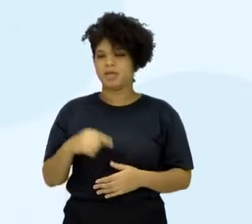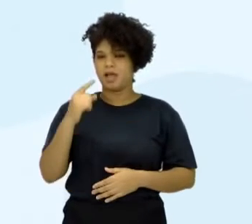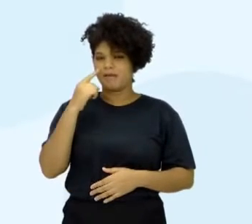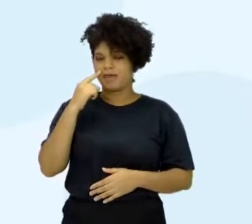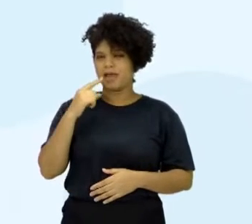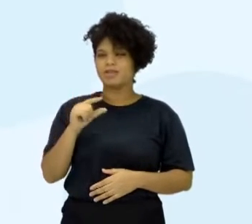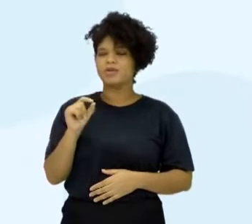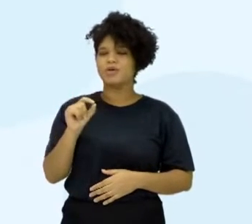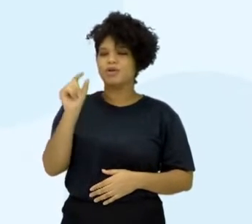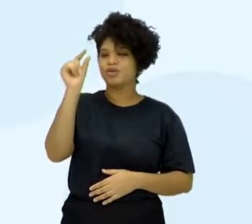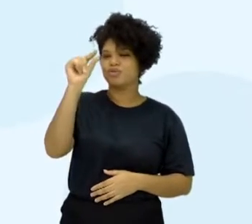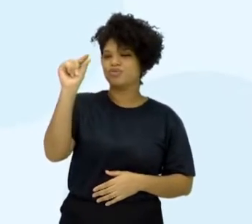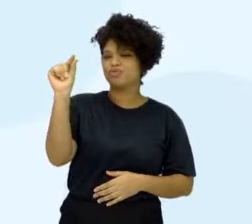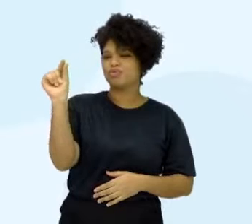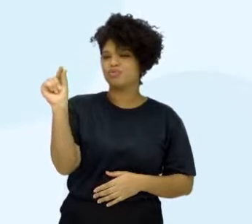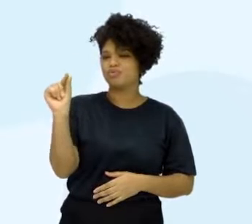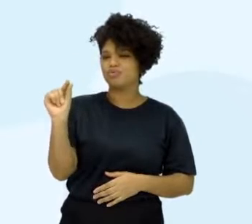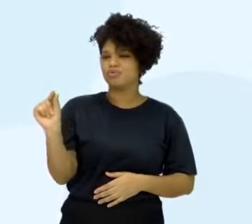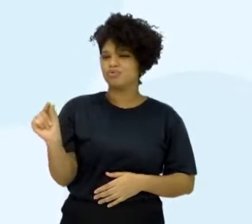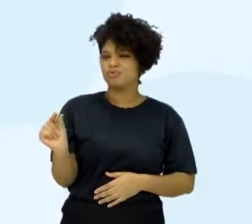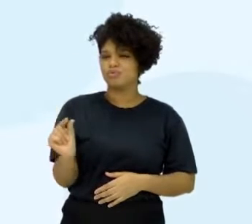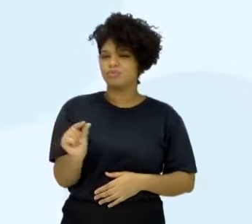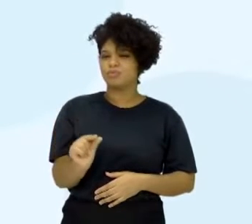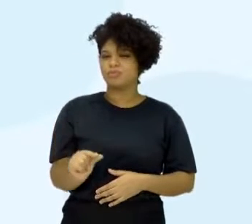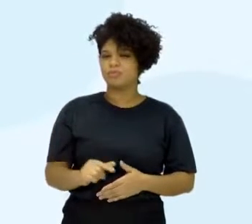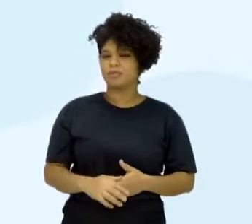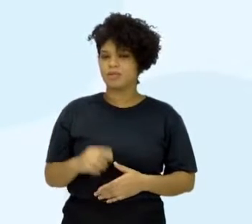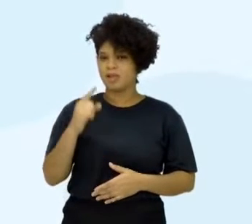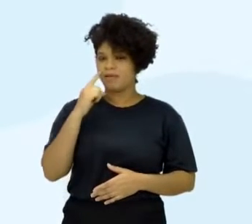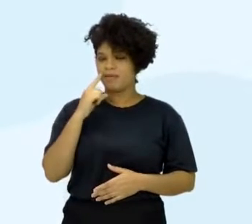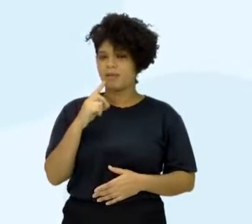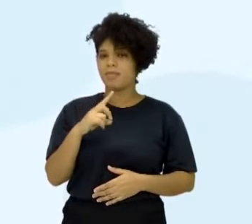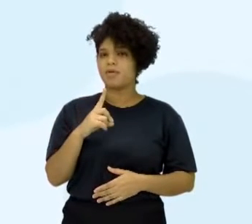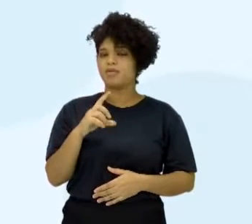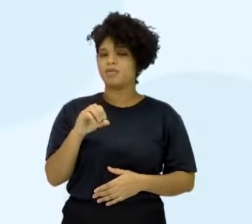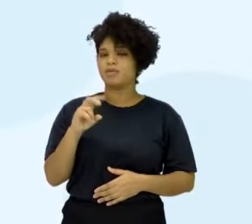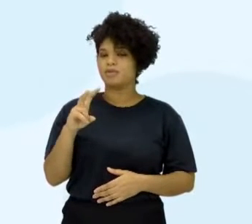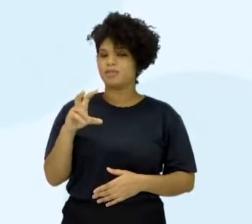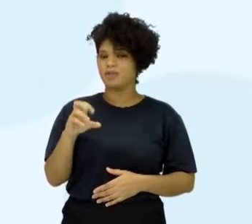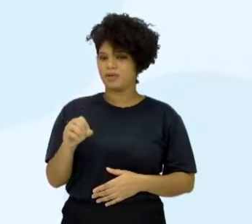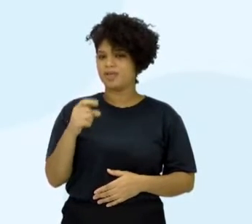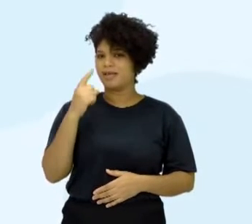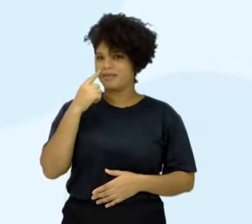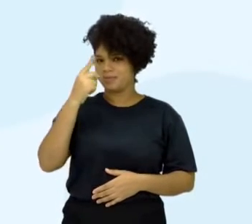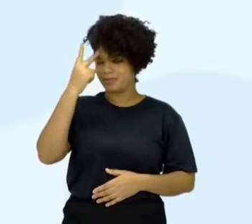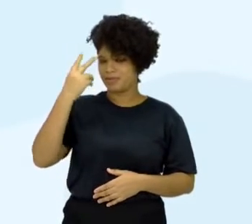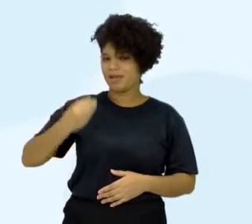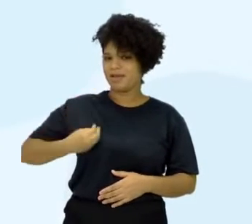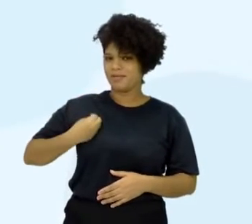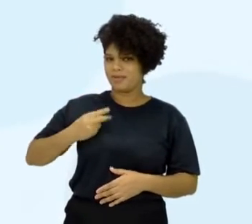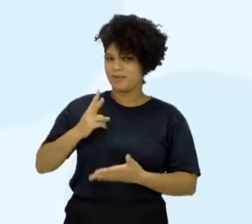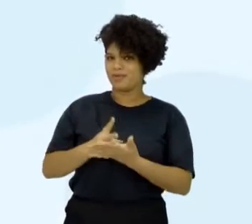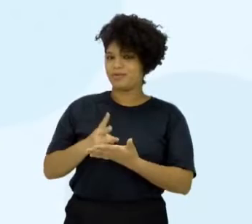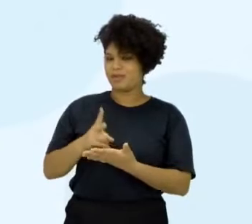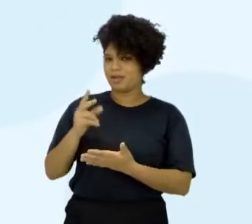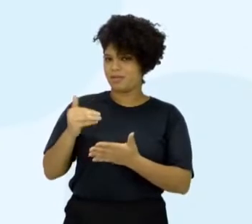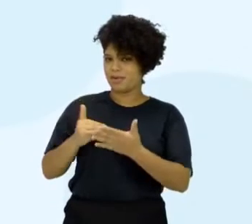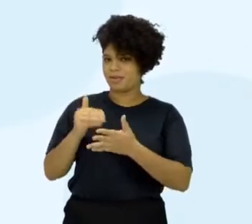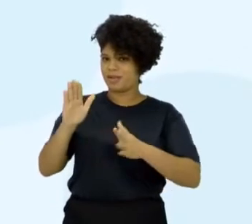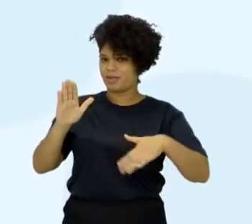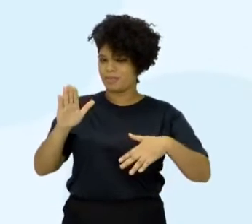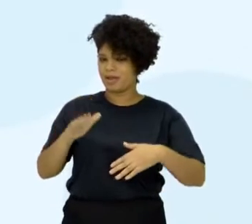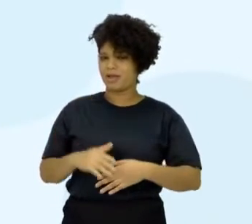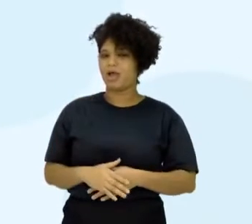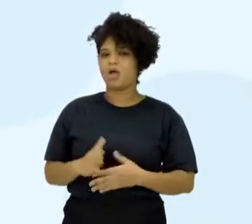né, da população. Pode colocar o próximo para a gente ver como aumenta, né, mas veja que a área litorânea ainda, né, aumentando, né, indo um pouquinho